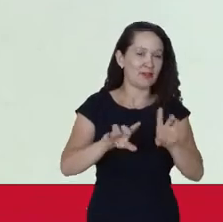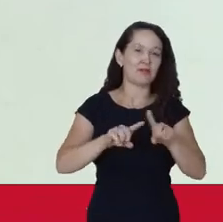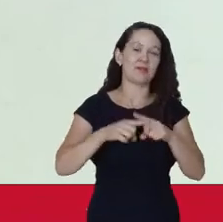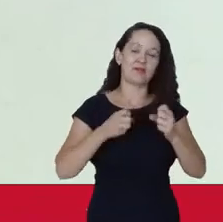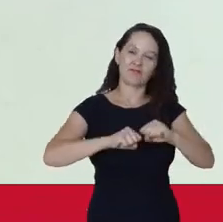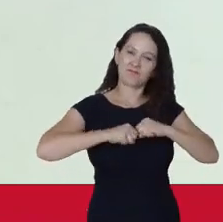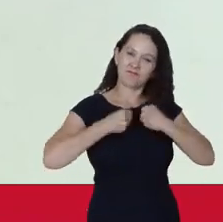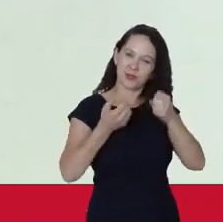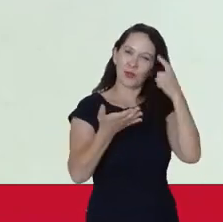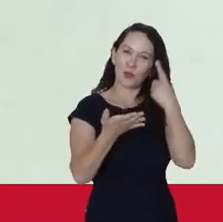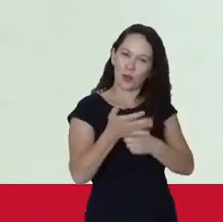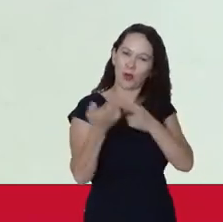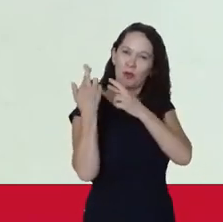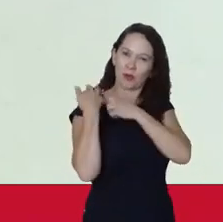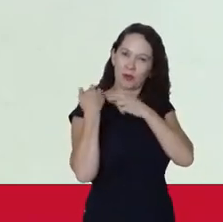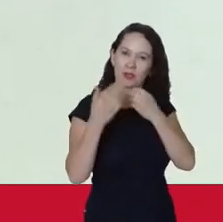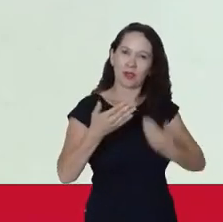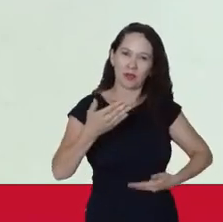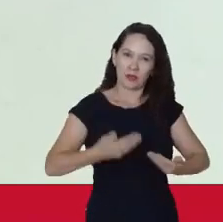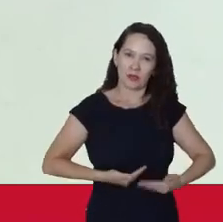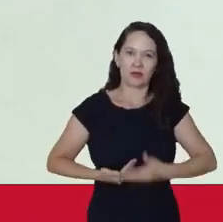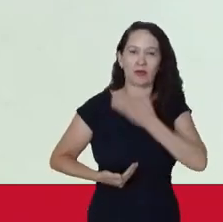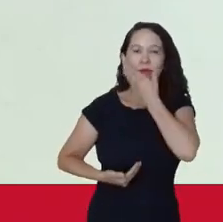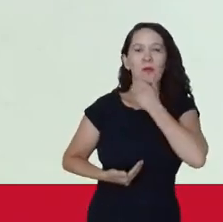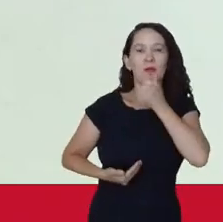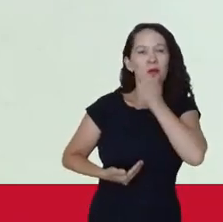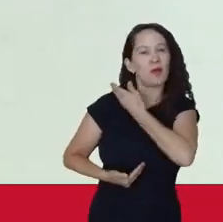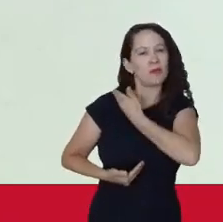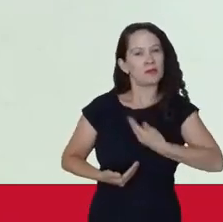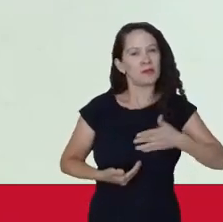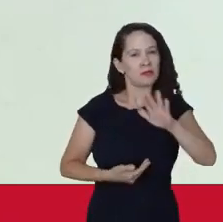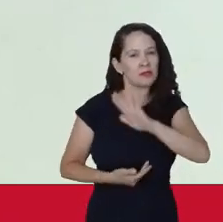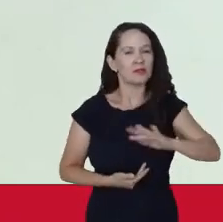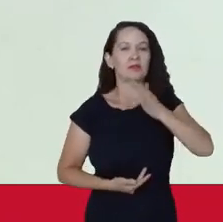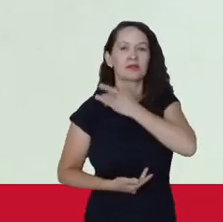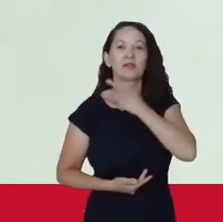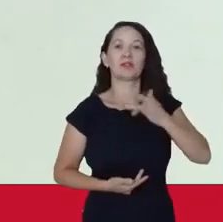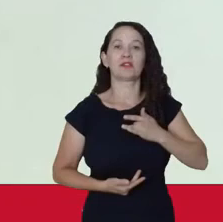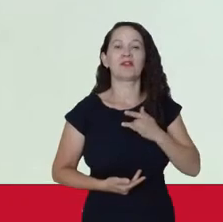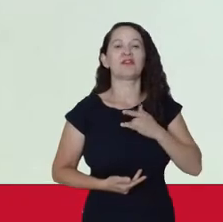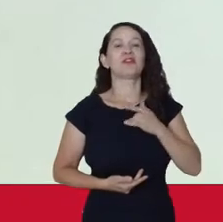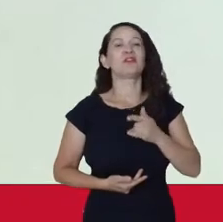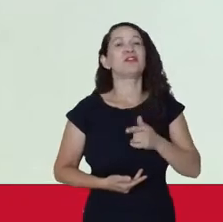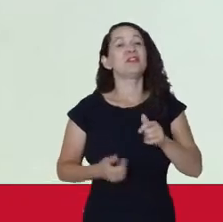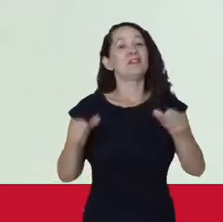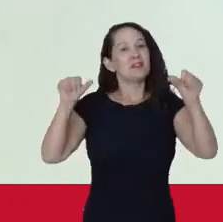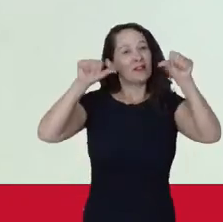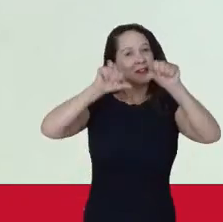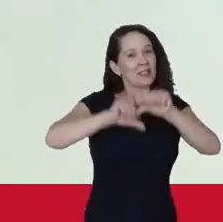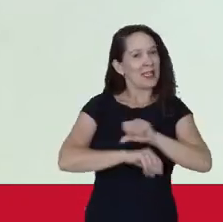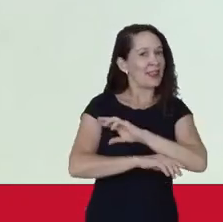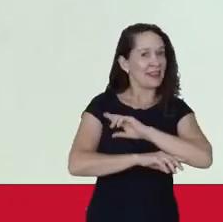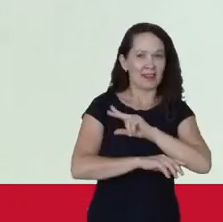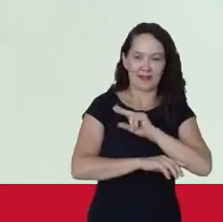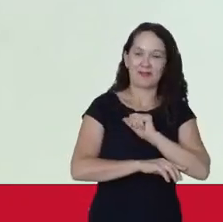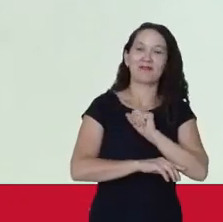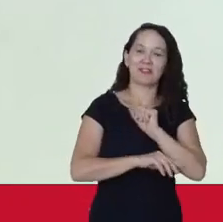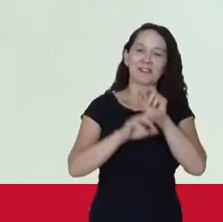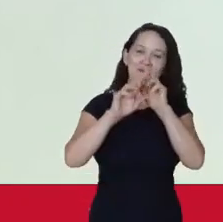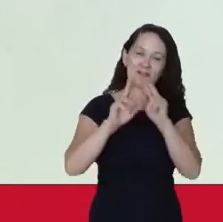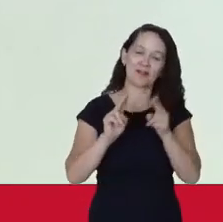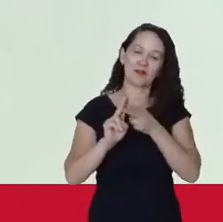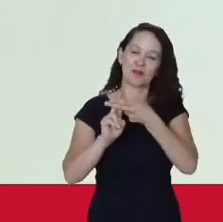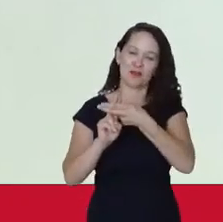dedicação, o compromisso e a responsabilidade do servidor, da servidora pública, da saúde, que fez com que não fosse ainda pior, que não estivesse sendo ainda pior. E